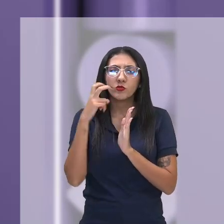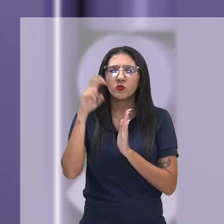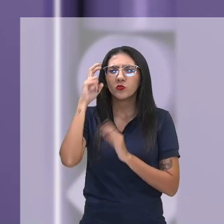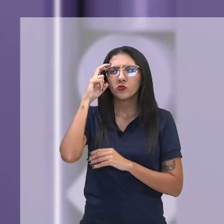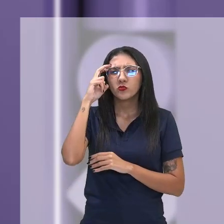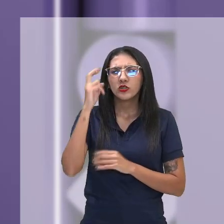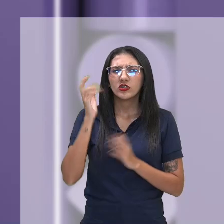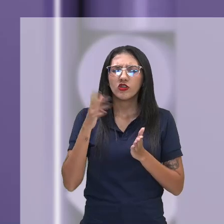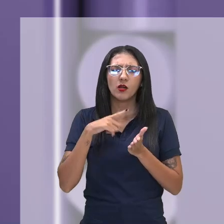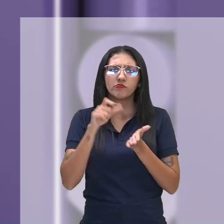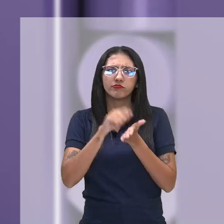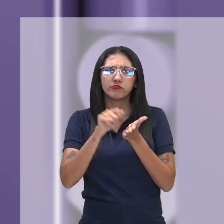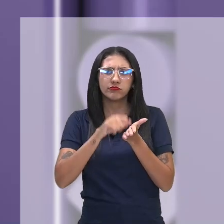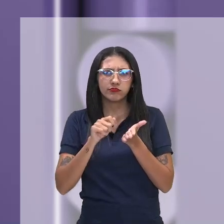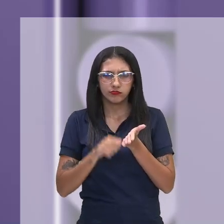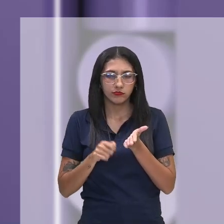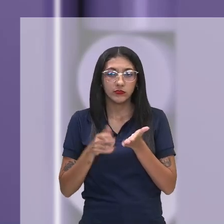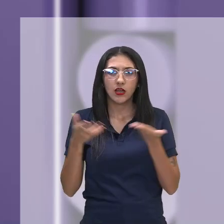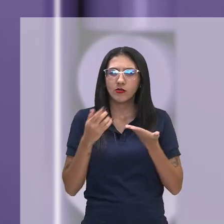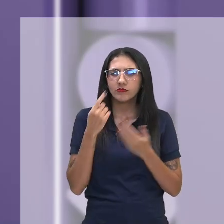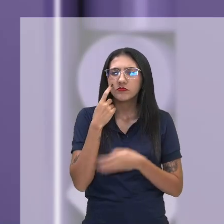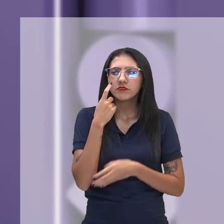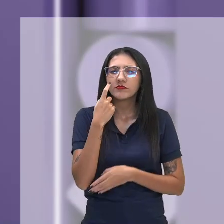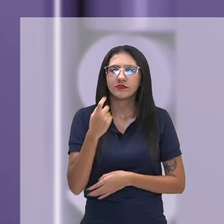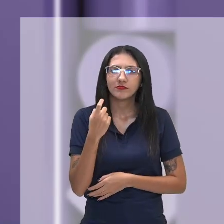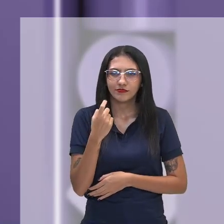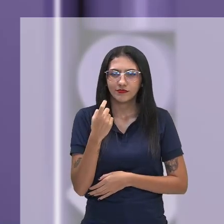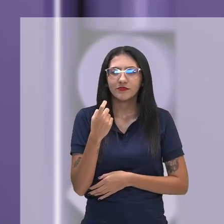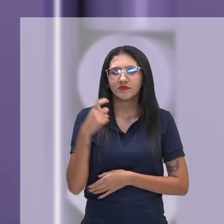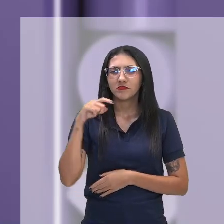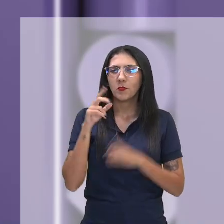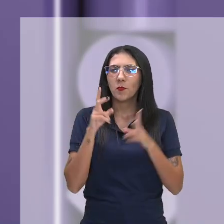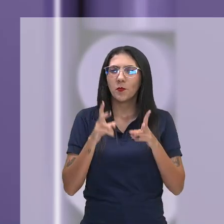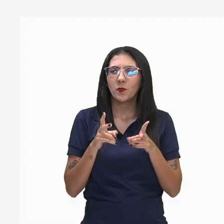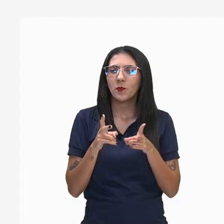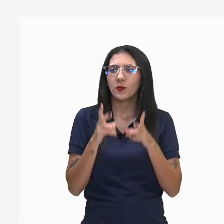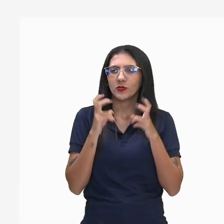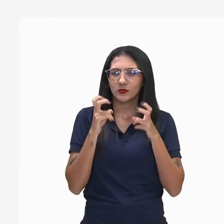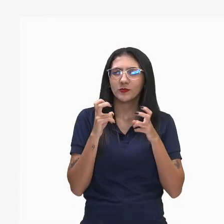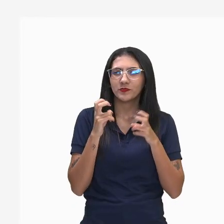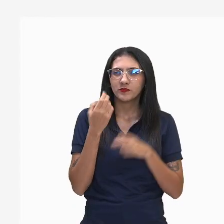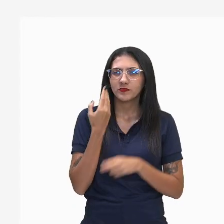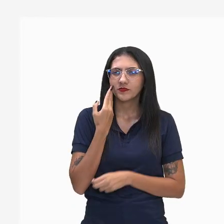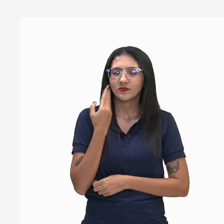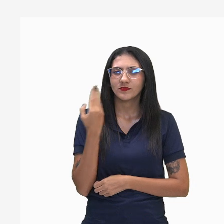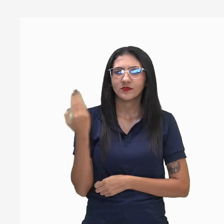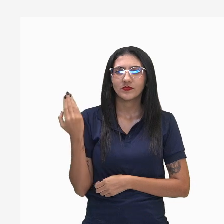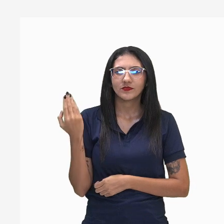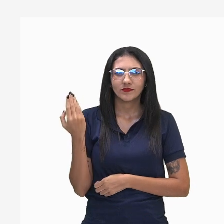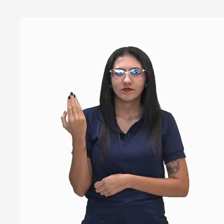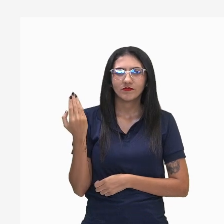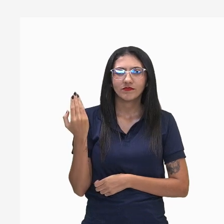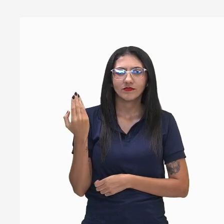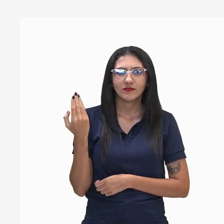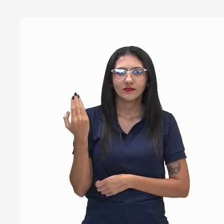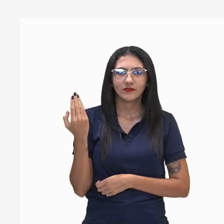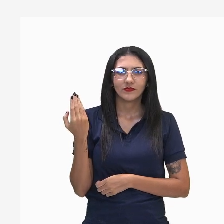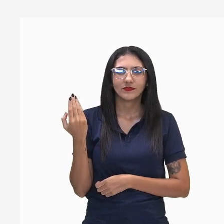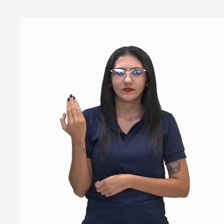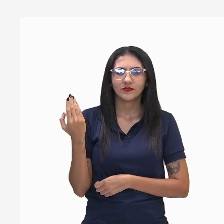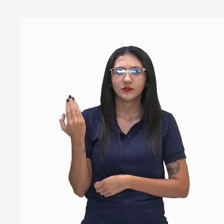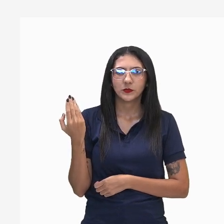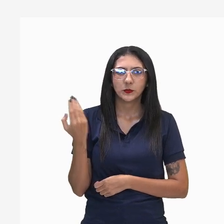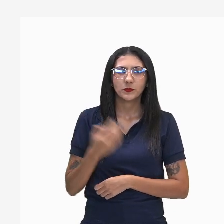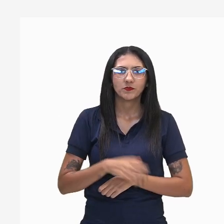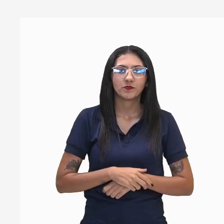curiosidades que nós vamos ver na próxima cartela, né? Nós temos aí um mosaico bem interessante. Nós